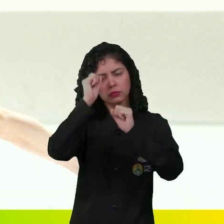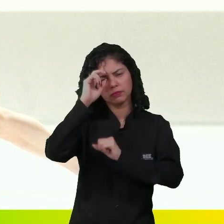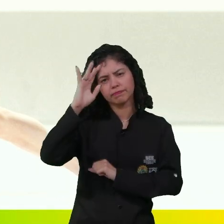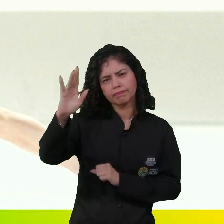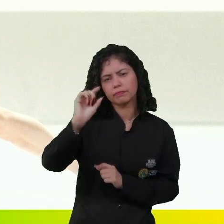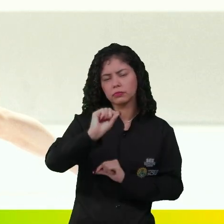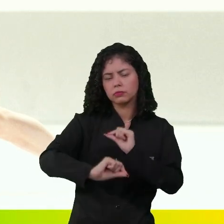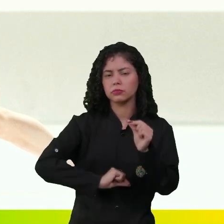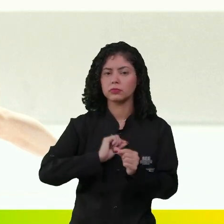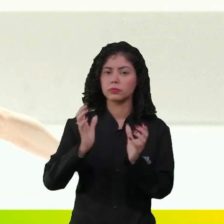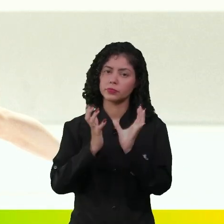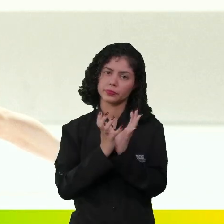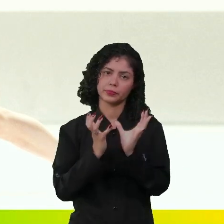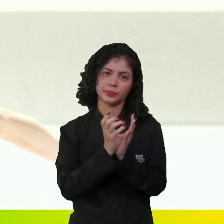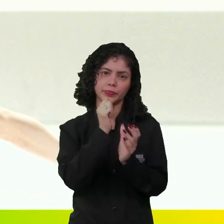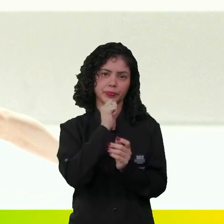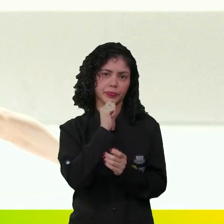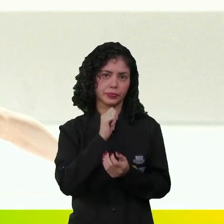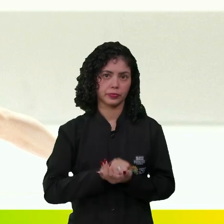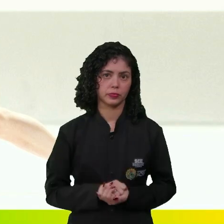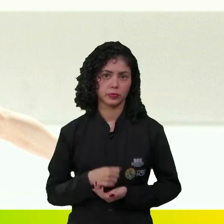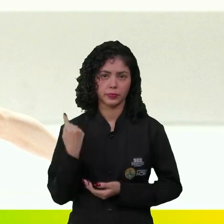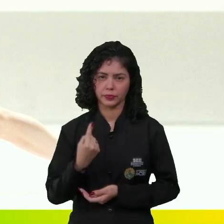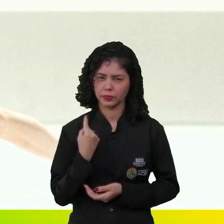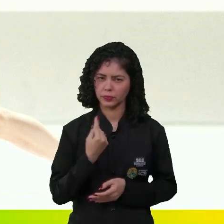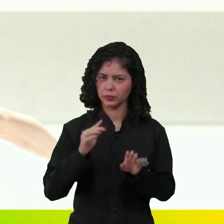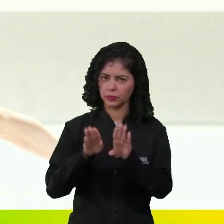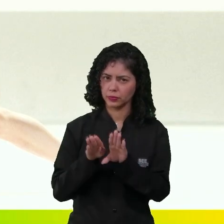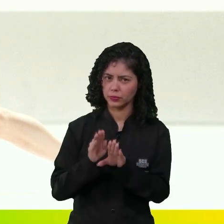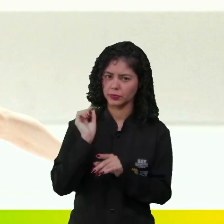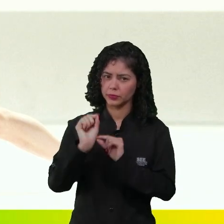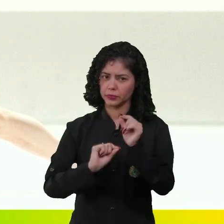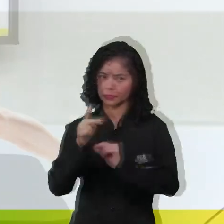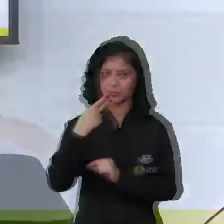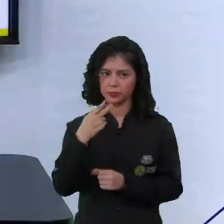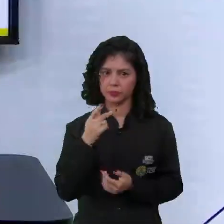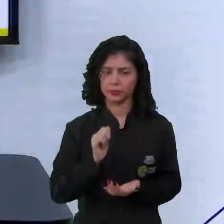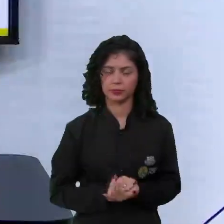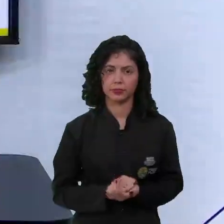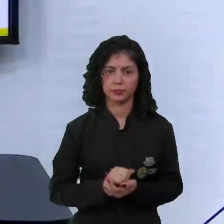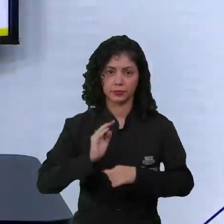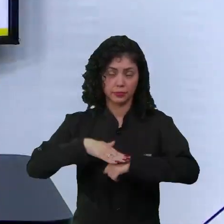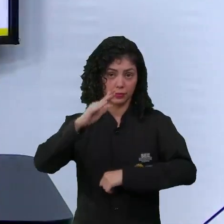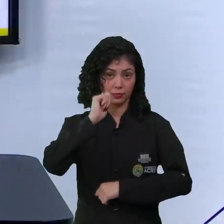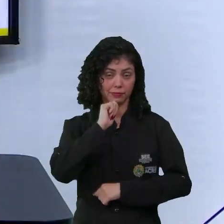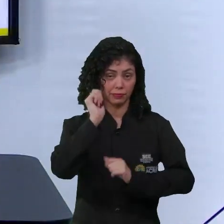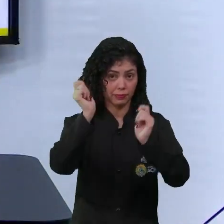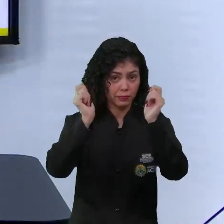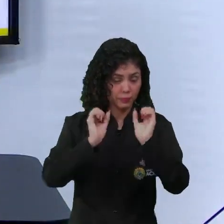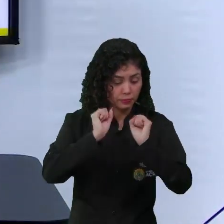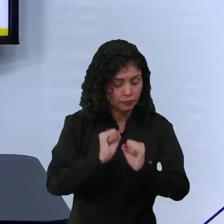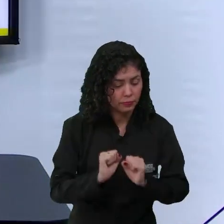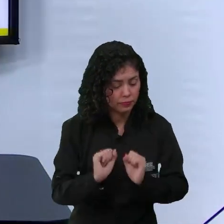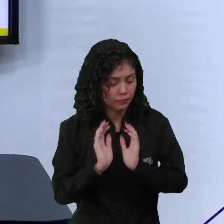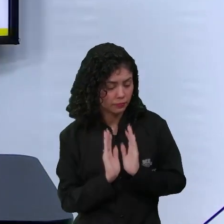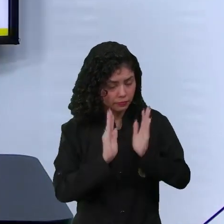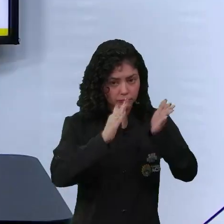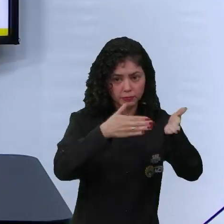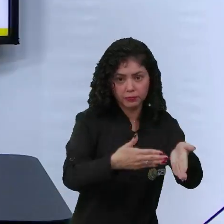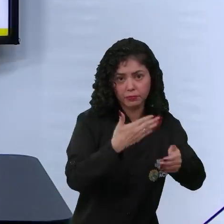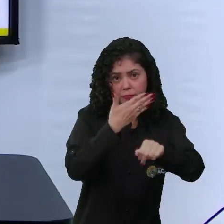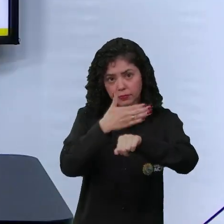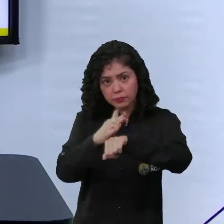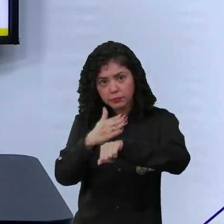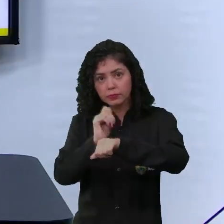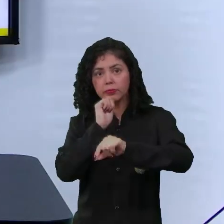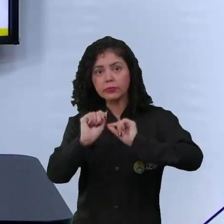identidade coletiva e individual. É o que eu falei. Por mais que ela possa direcionar, ser